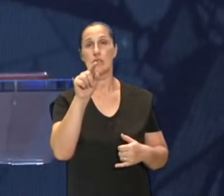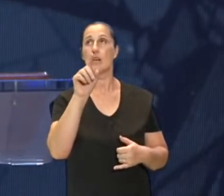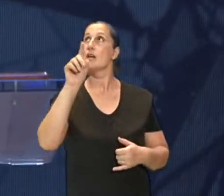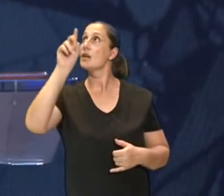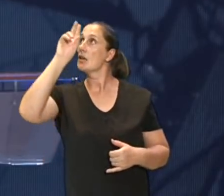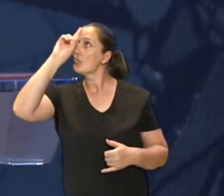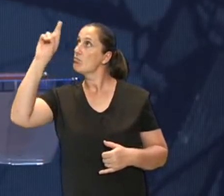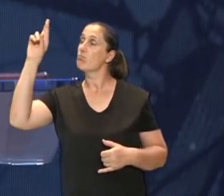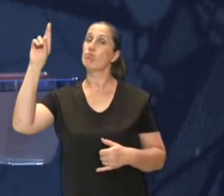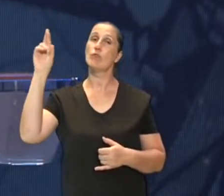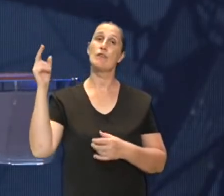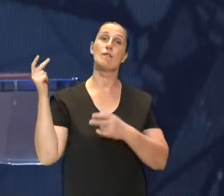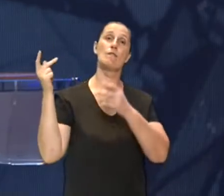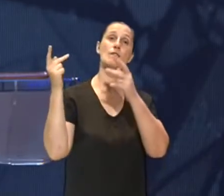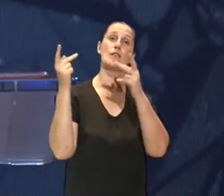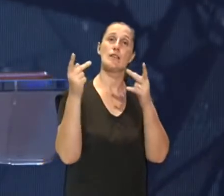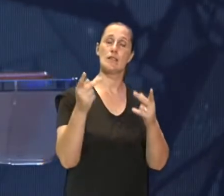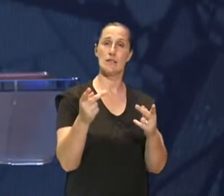você agora.